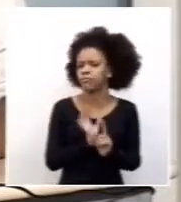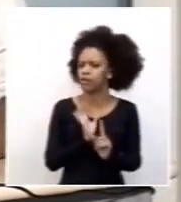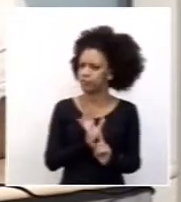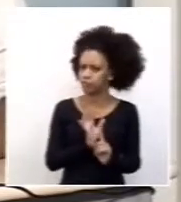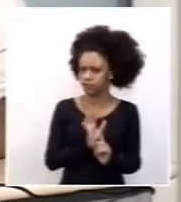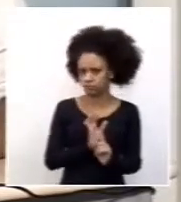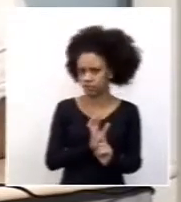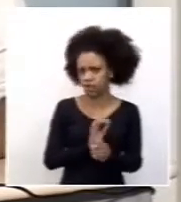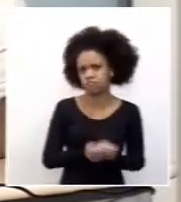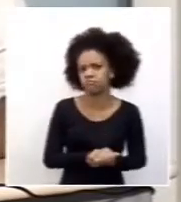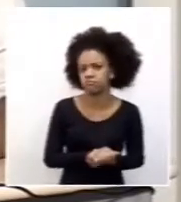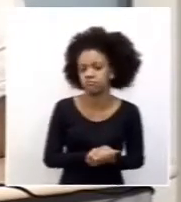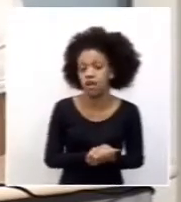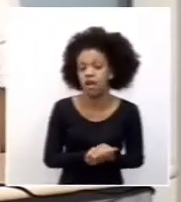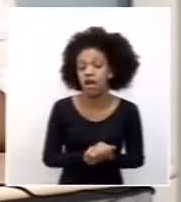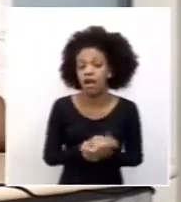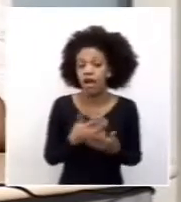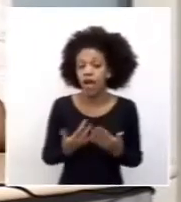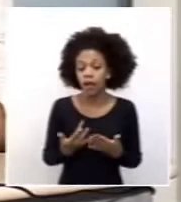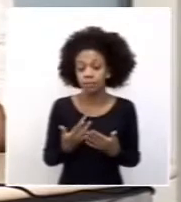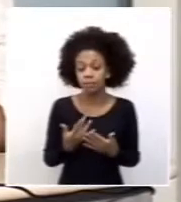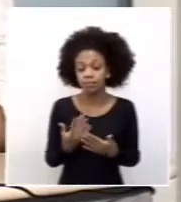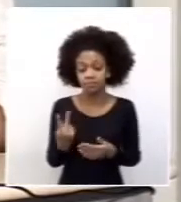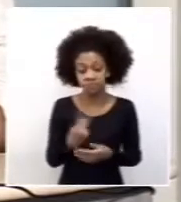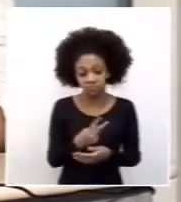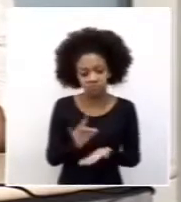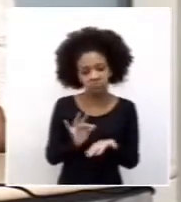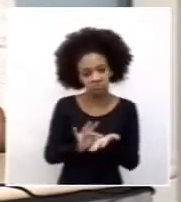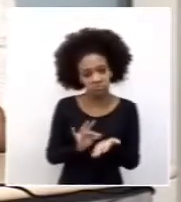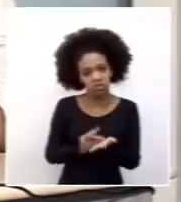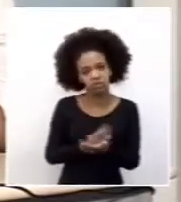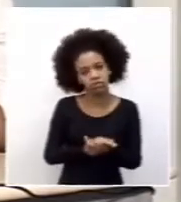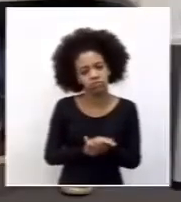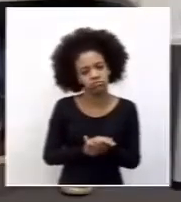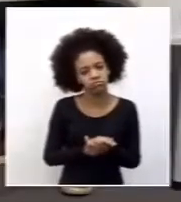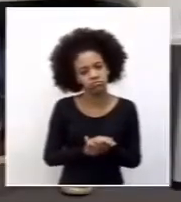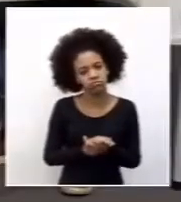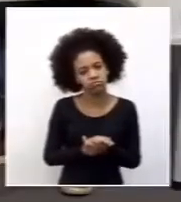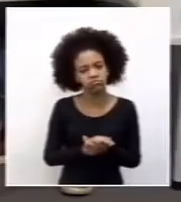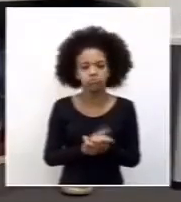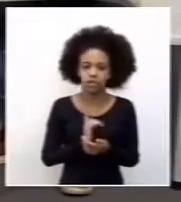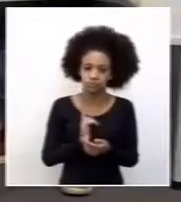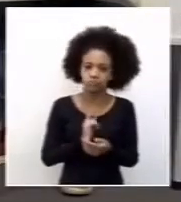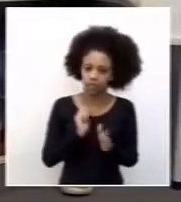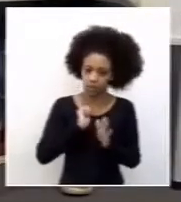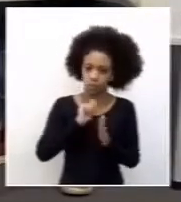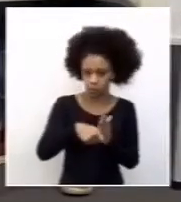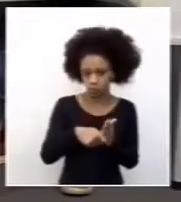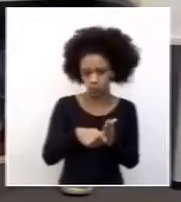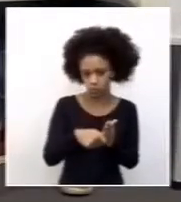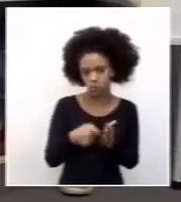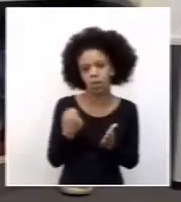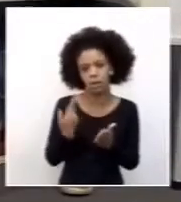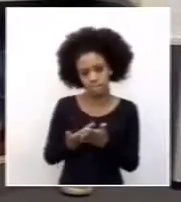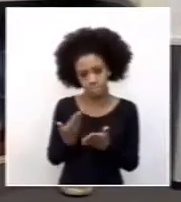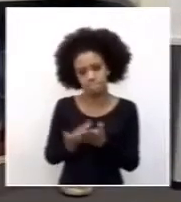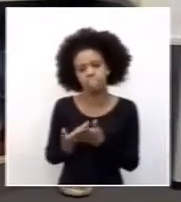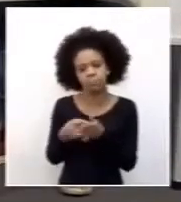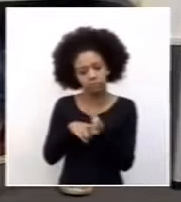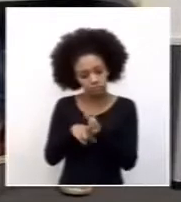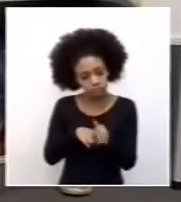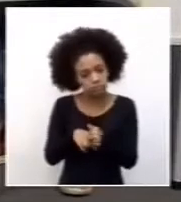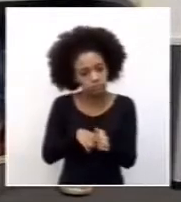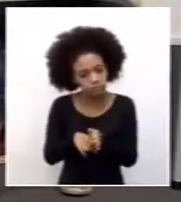Essas afirmações, elas são tiradas de um autor, né? Isso, são baseadas em estudos, perfeito, Bruno.